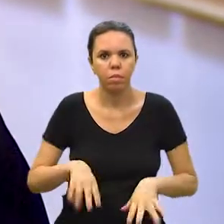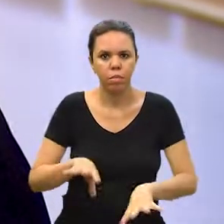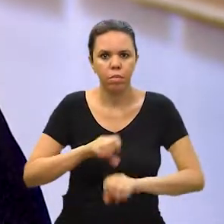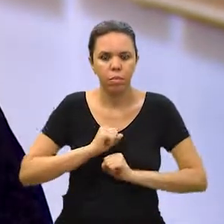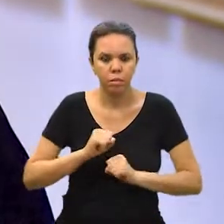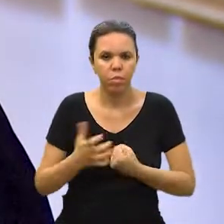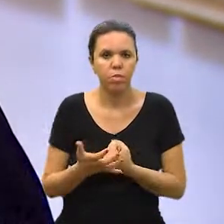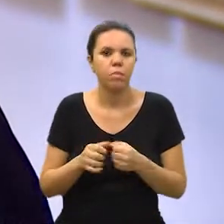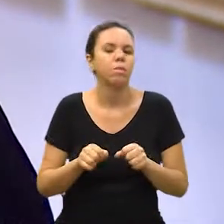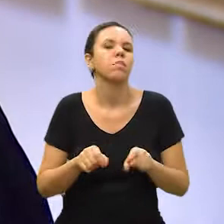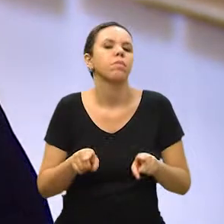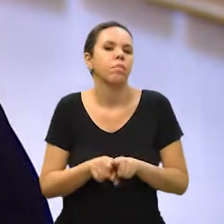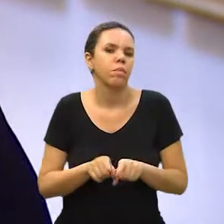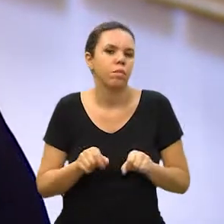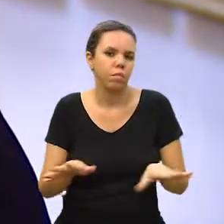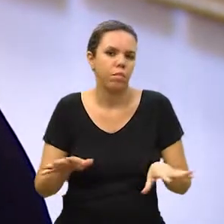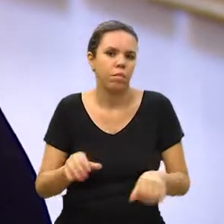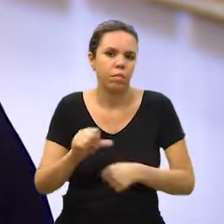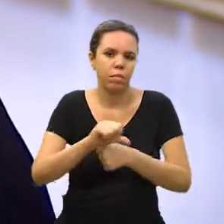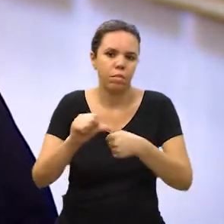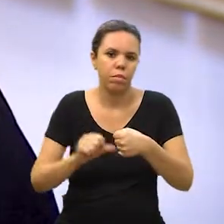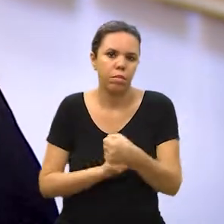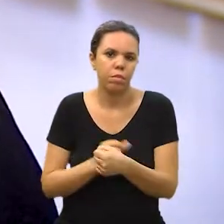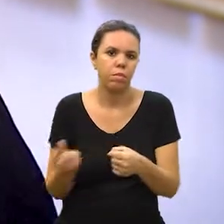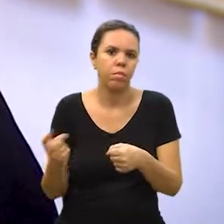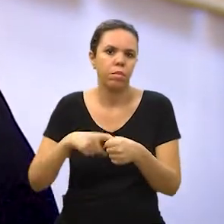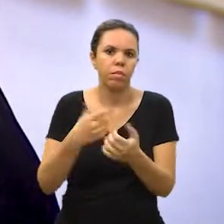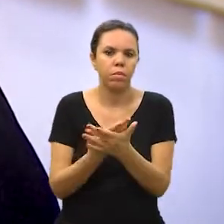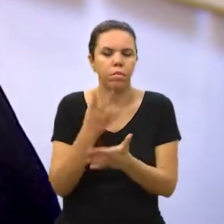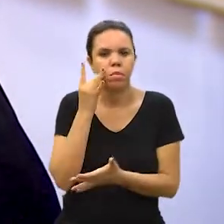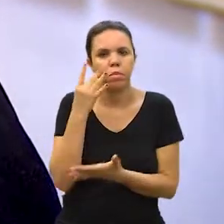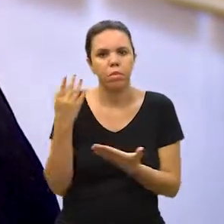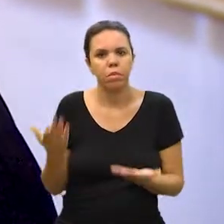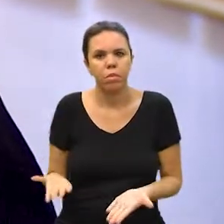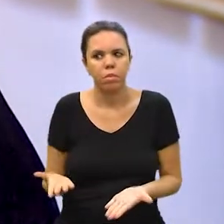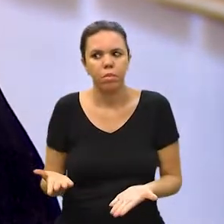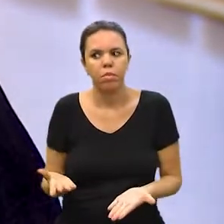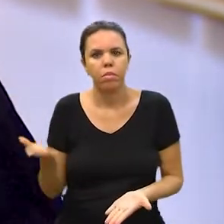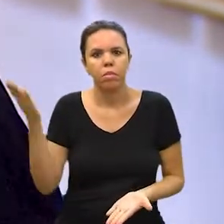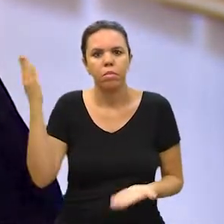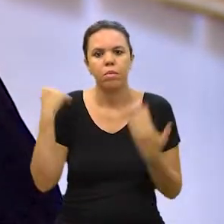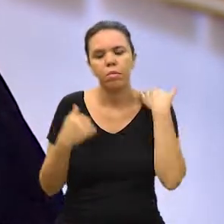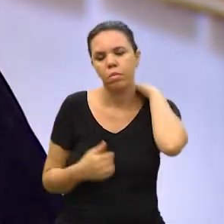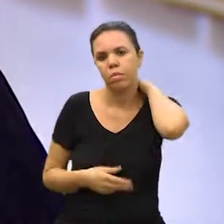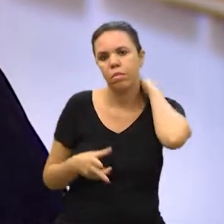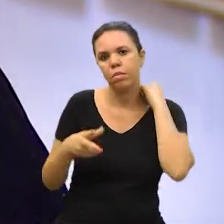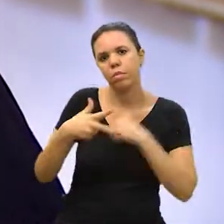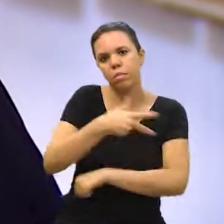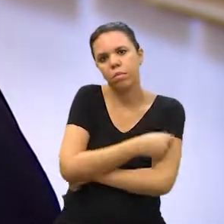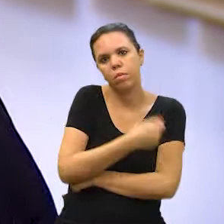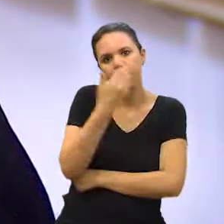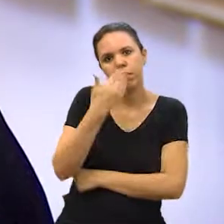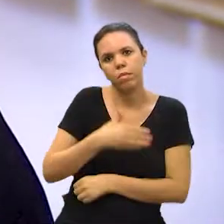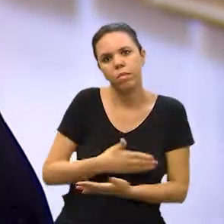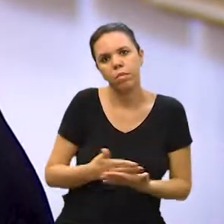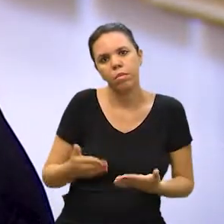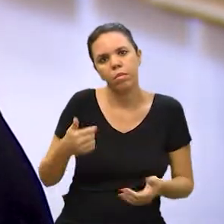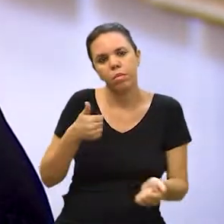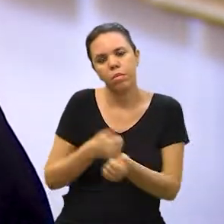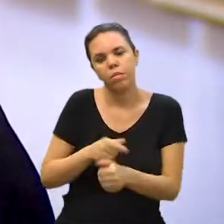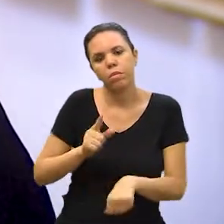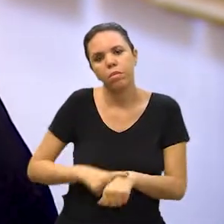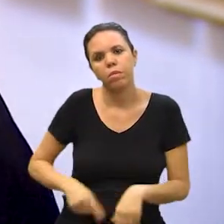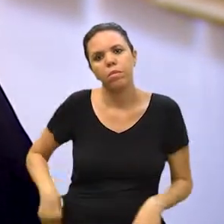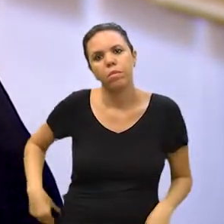alto poder de infecção dessa variante e como é que vai se dar o retorno às aulas presenciais nós sabemos que a vacinação infantil ela